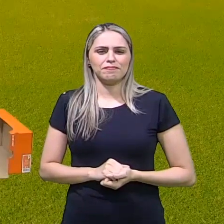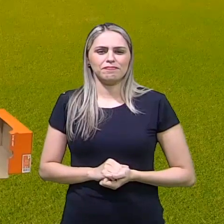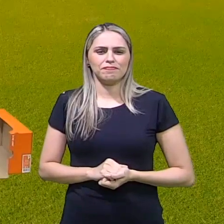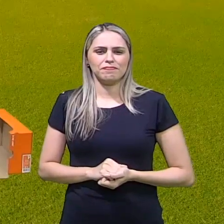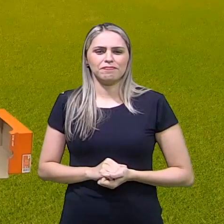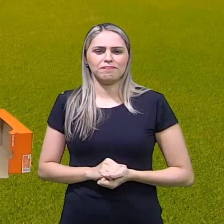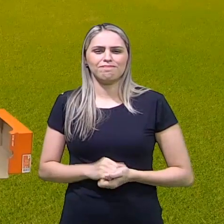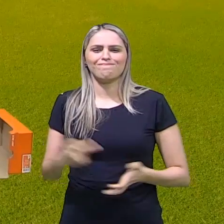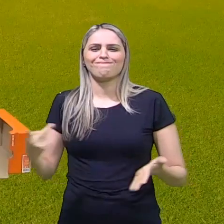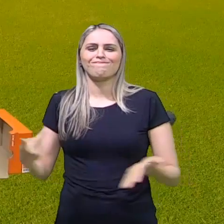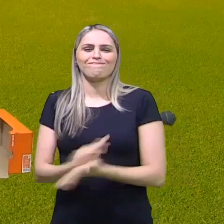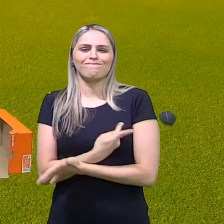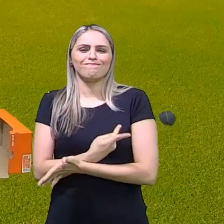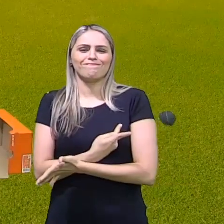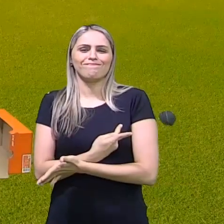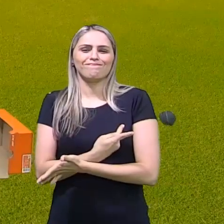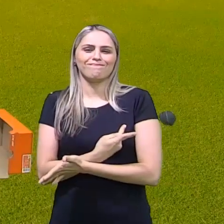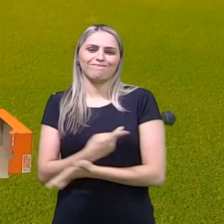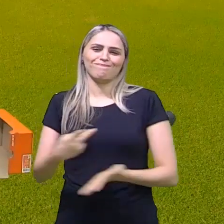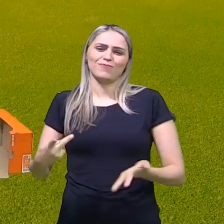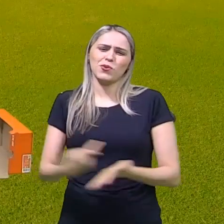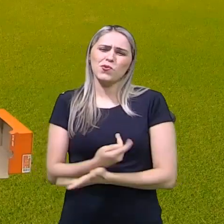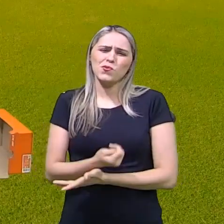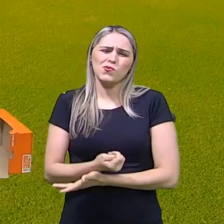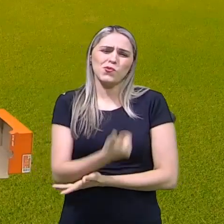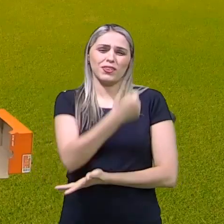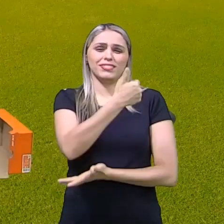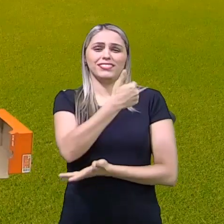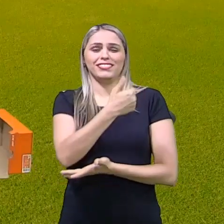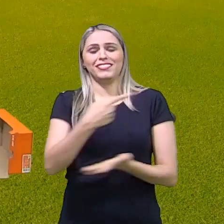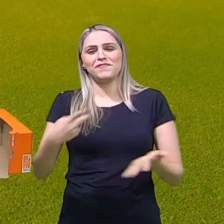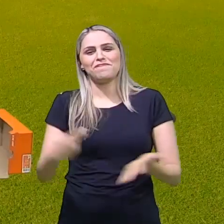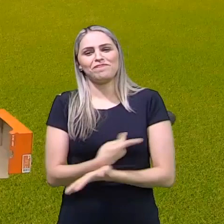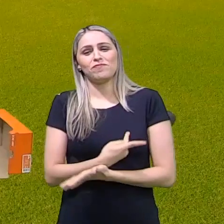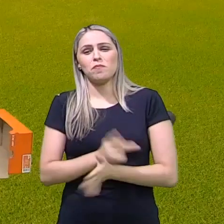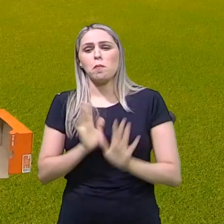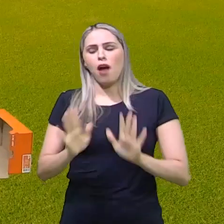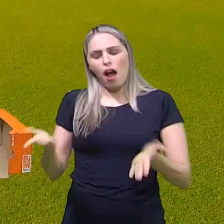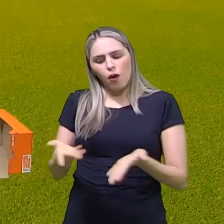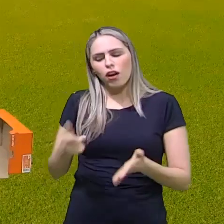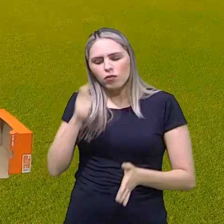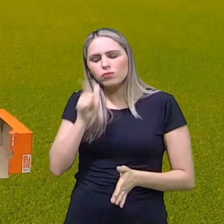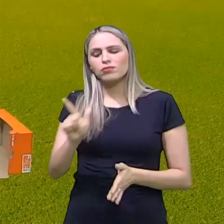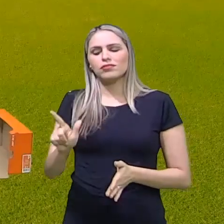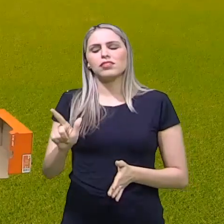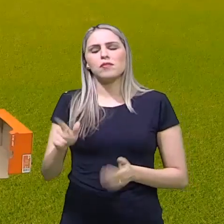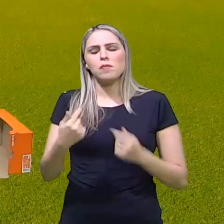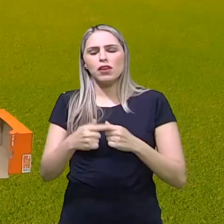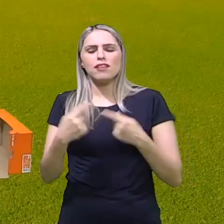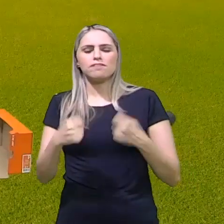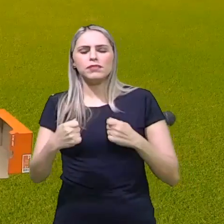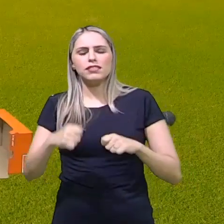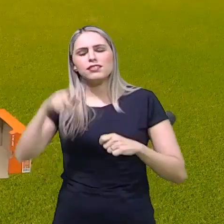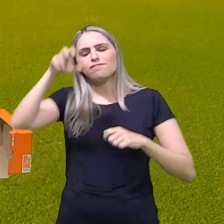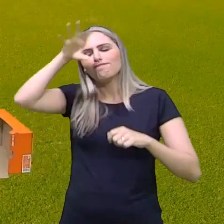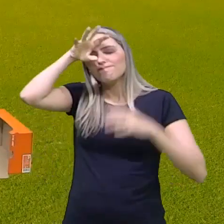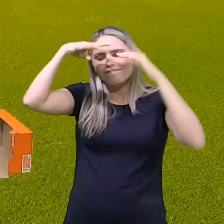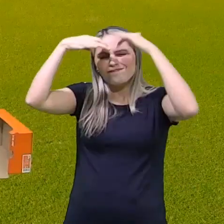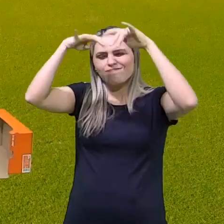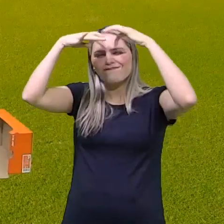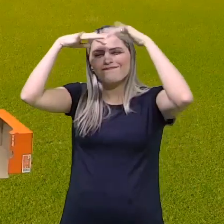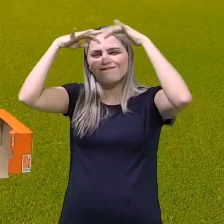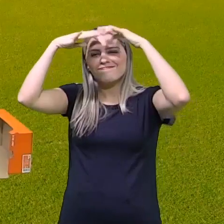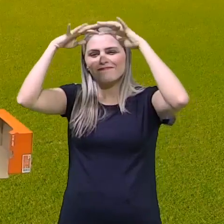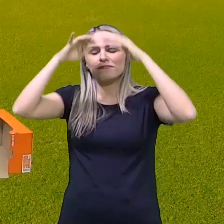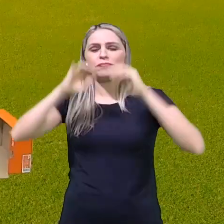e... Putz! Ele quase conseguiu. Mas agora você vai conseguir. Porque ele vai concentrar mais ainda. Vai lá. Vai lá. Você consegue.